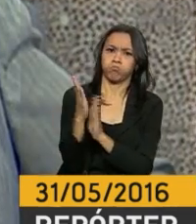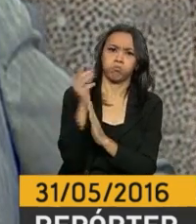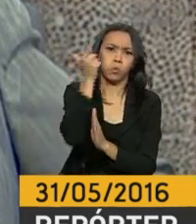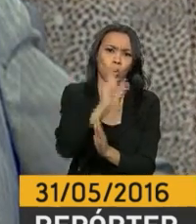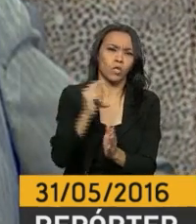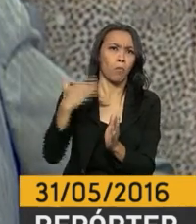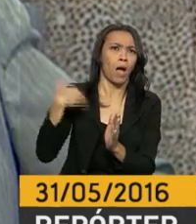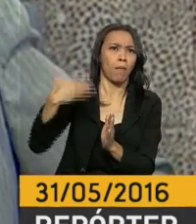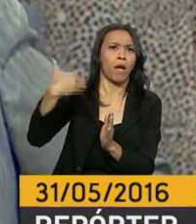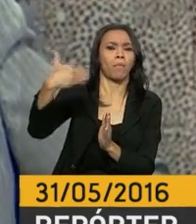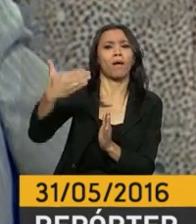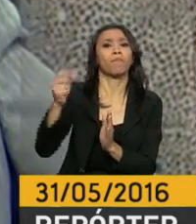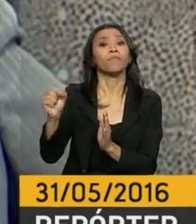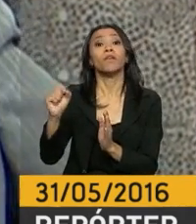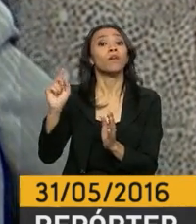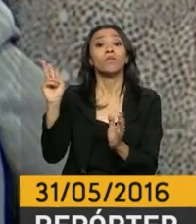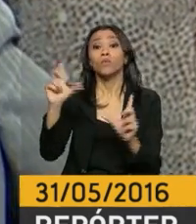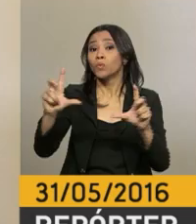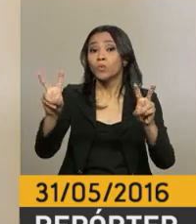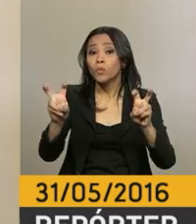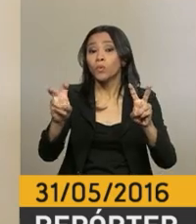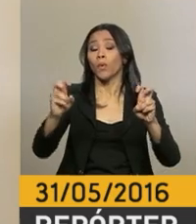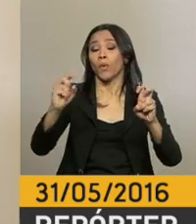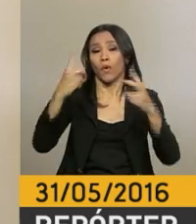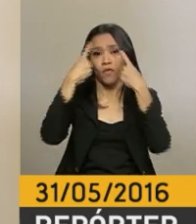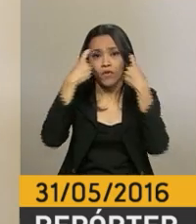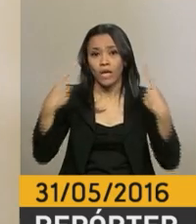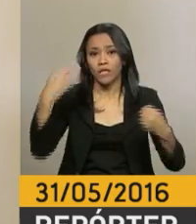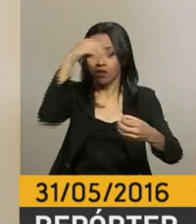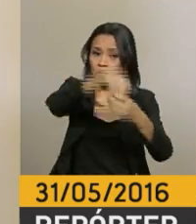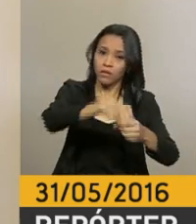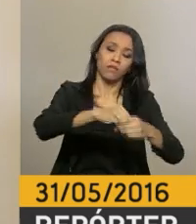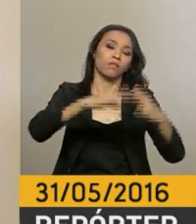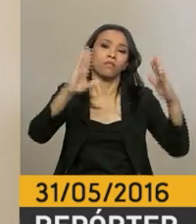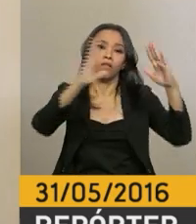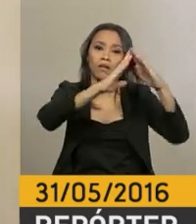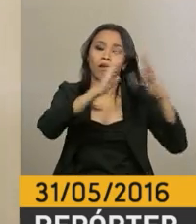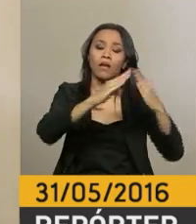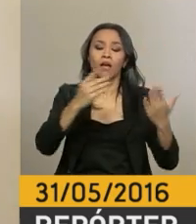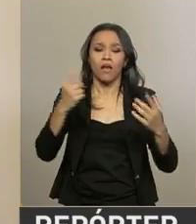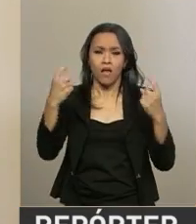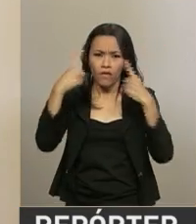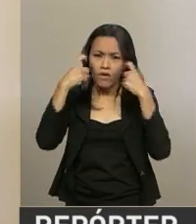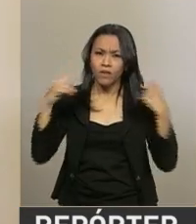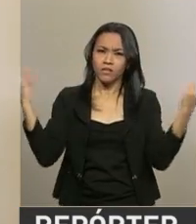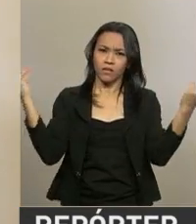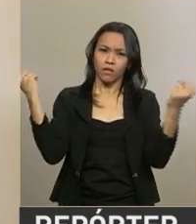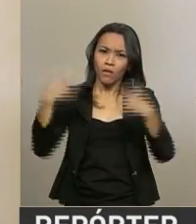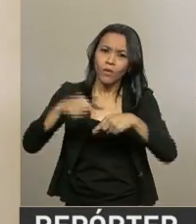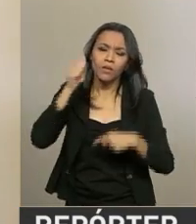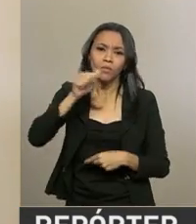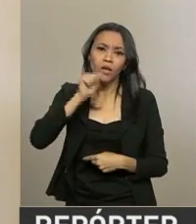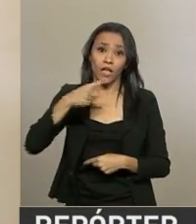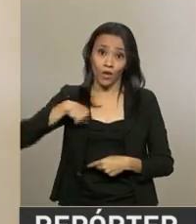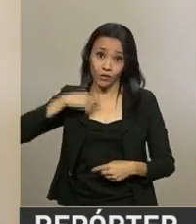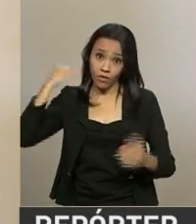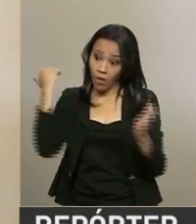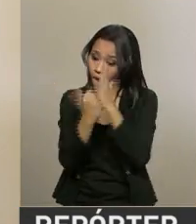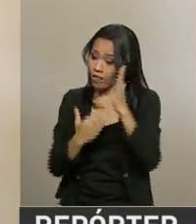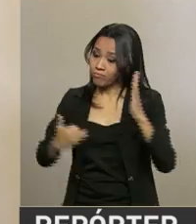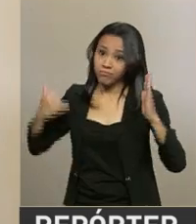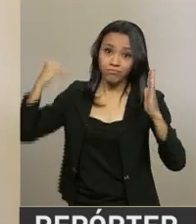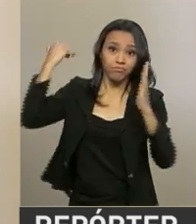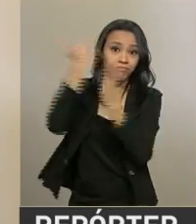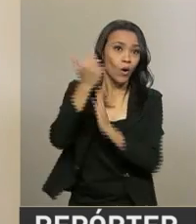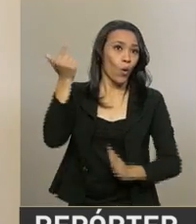em relação à violência doméstica, violência contra a mulher. Nós vamos dar um salto gigantesco, mas um